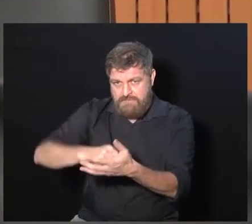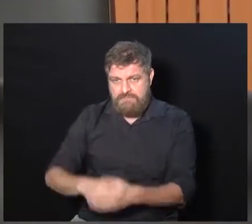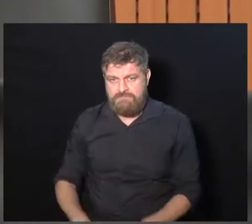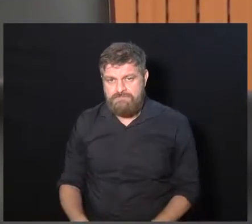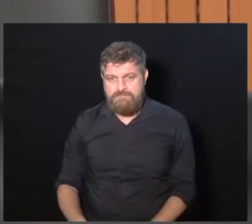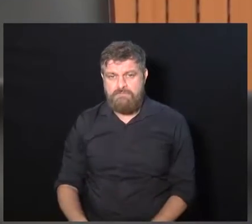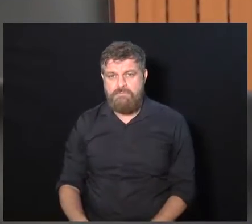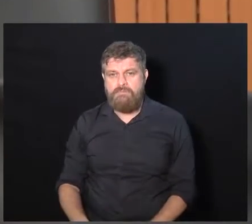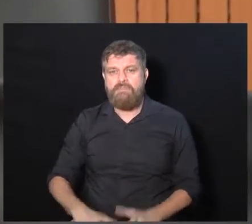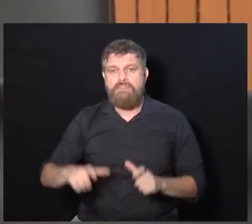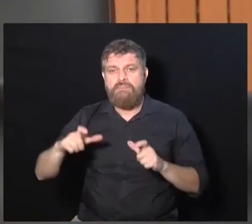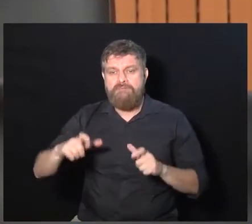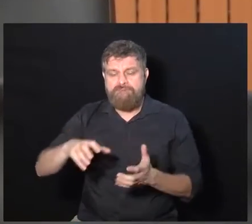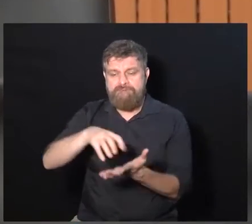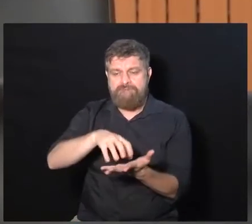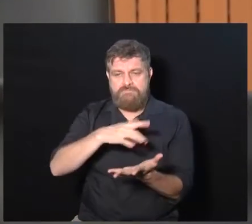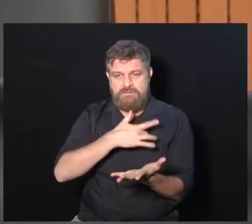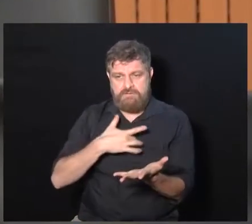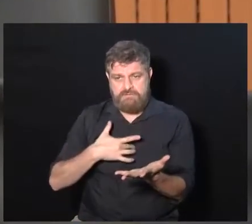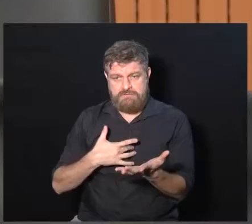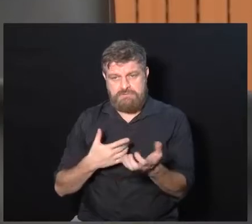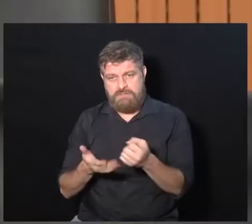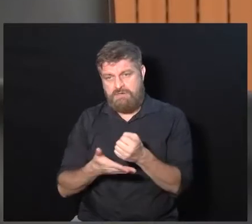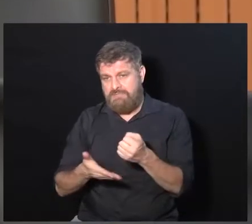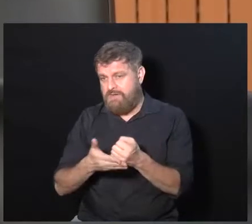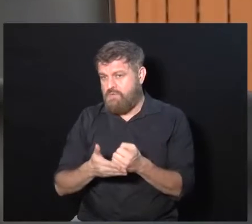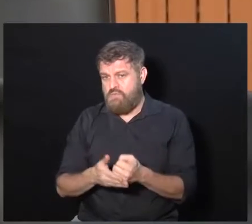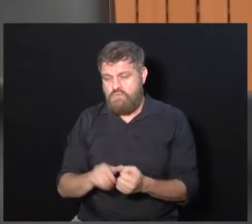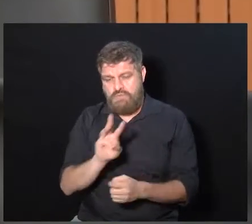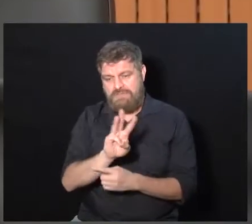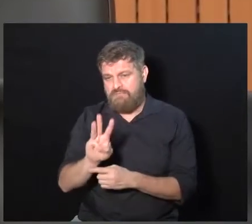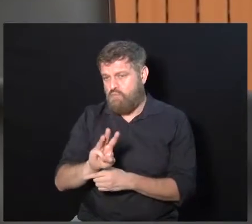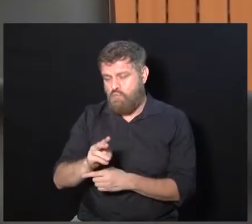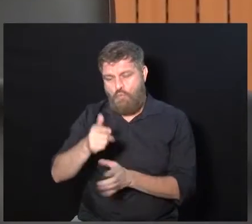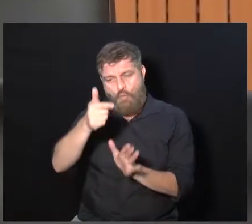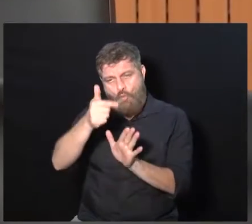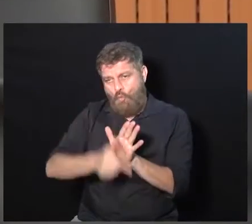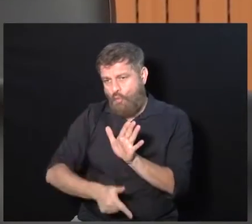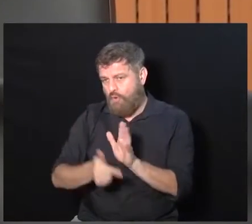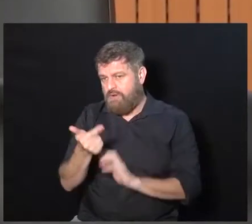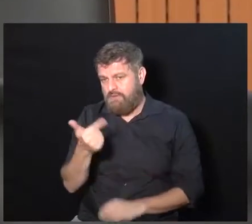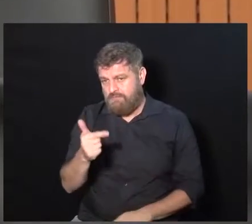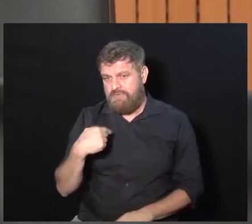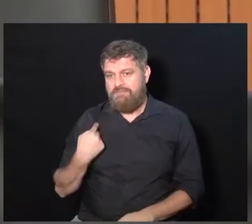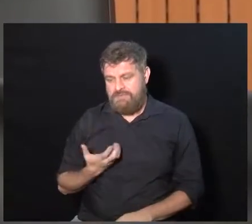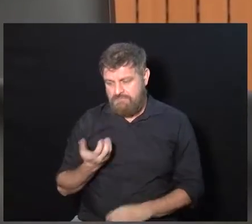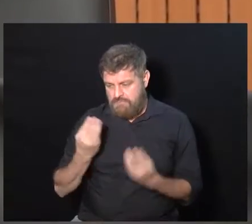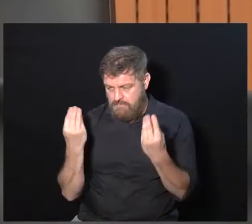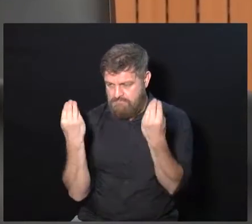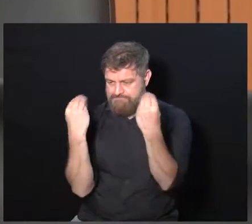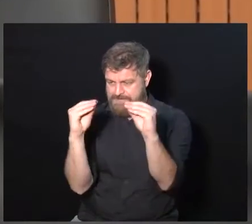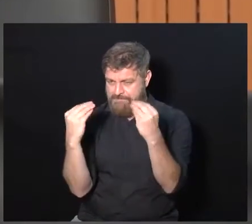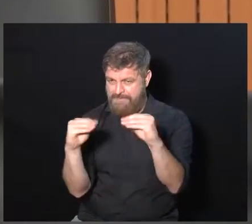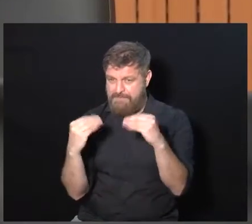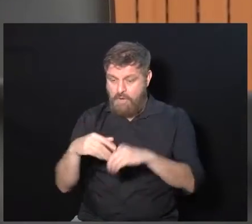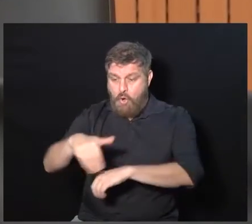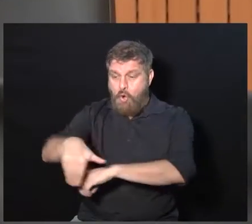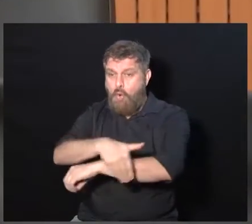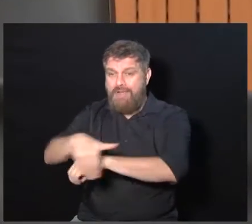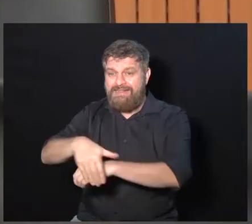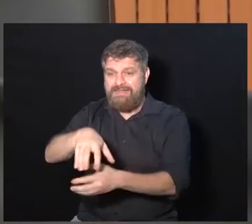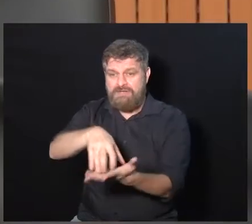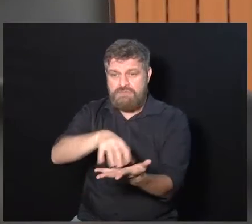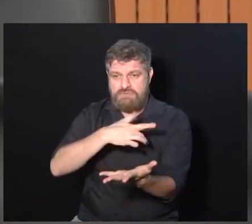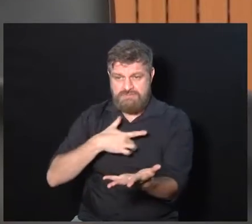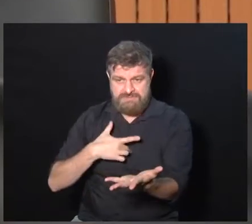Os locais das unidades básicas elas não estão ainda no site, mas eu posso inserir também todas as unidades básicas que